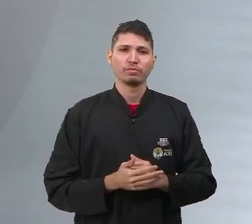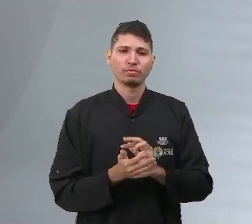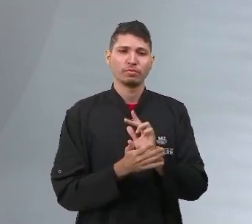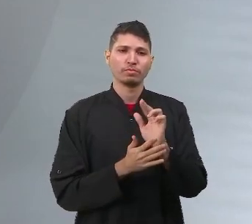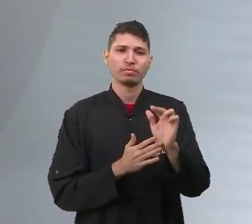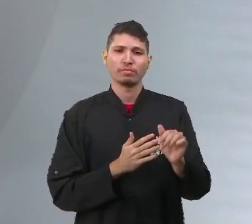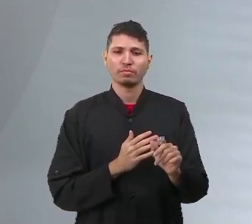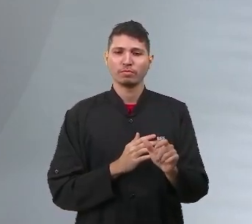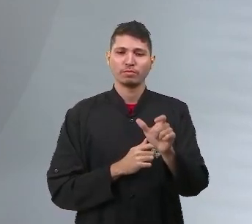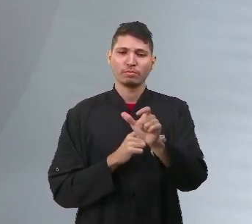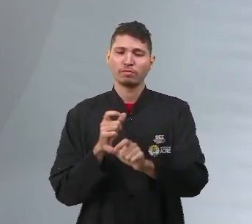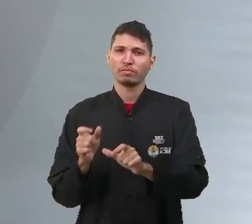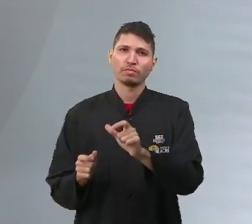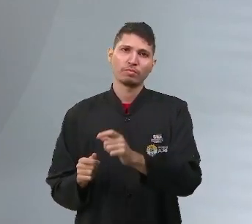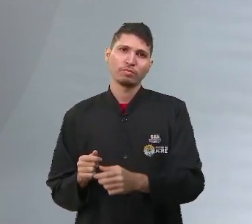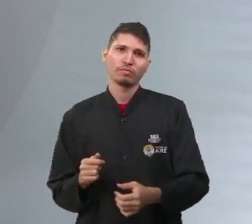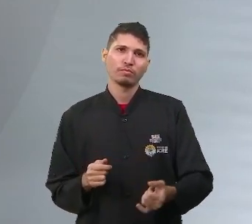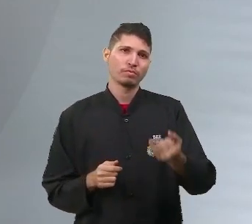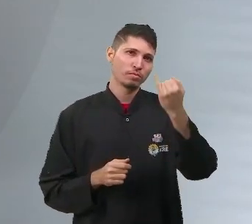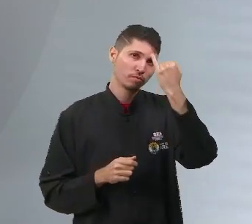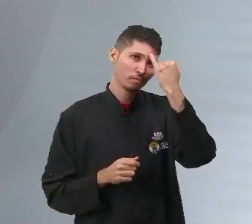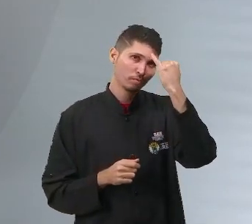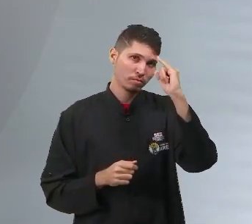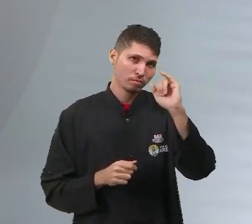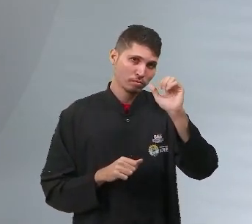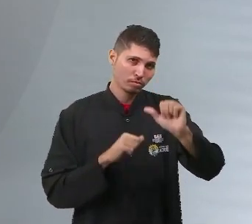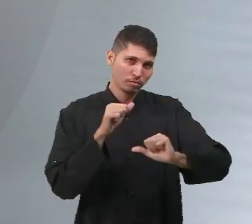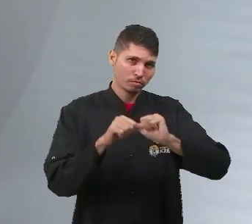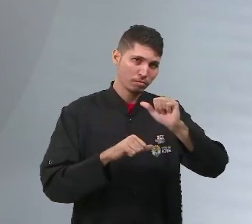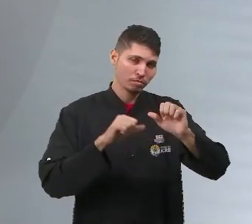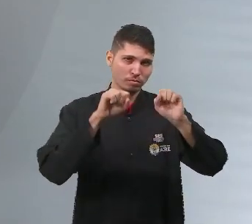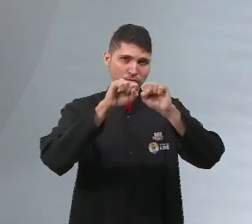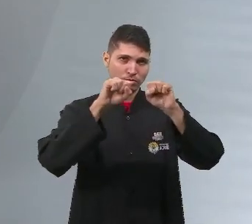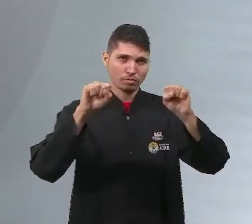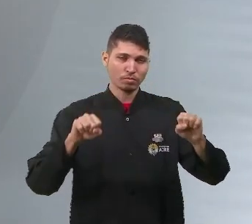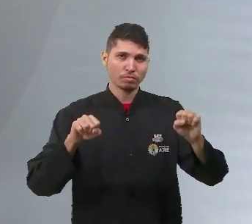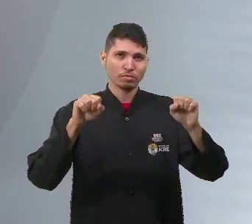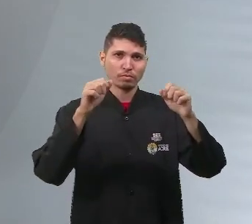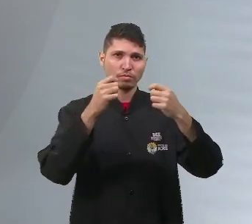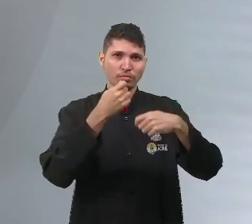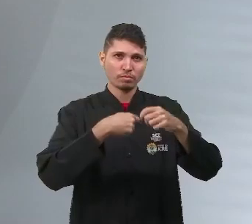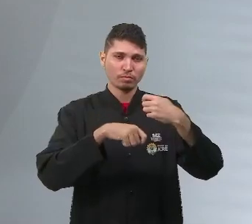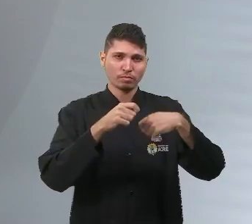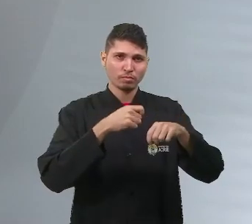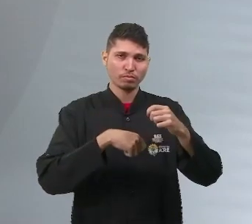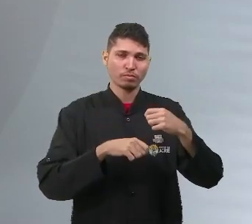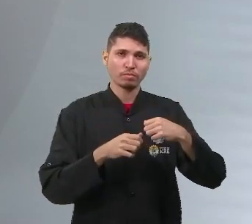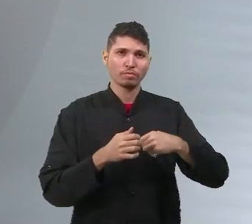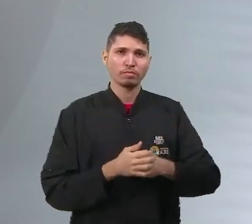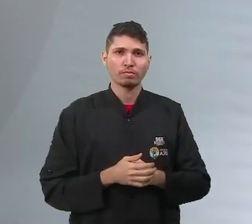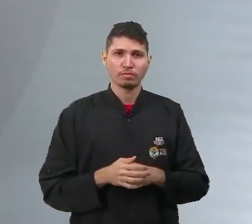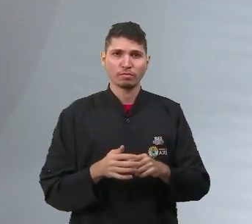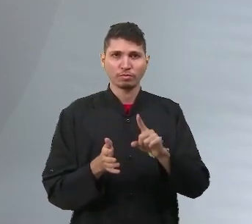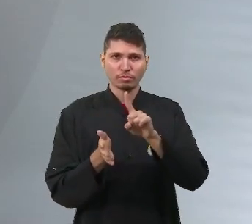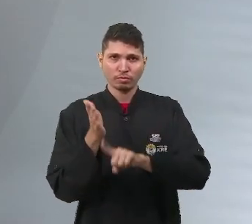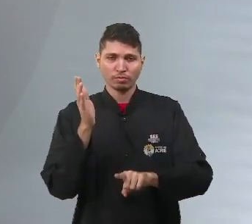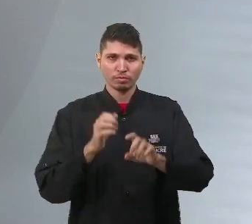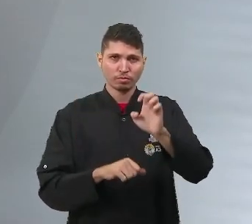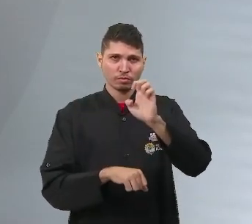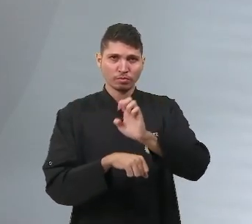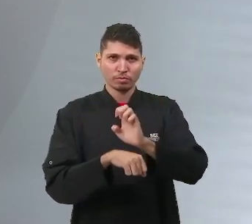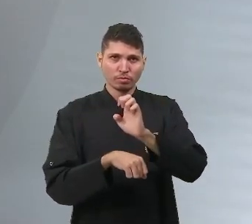pensadores vão propor ideias para mudar o mercantilismo, para tirar principalmente essa intervenção do Estado na economia. E um exemplo disso seria